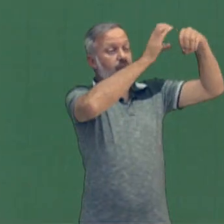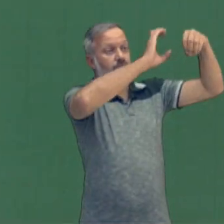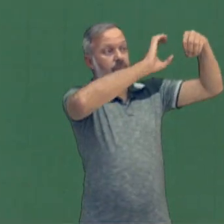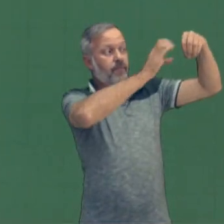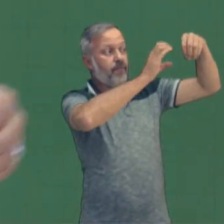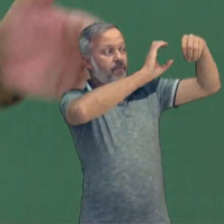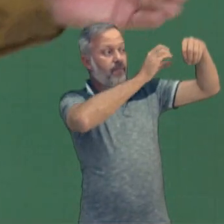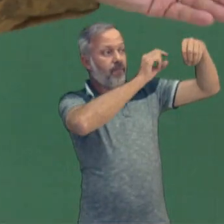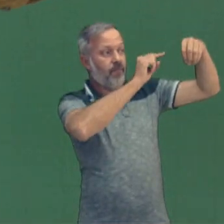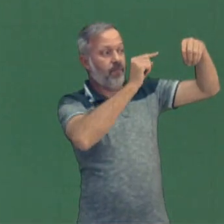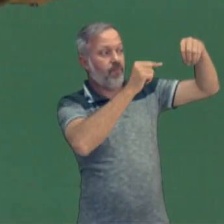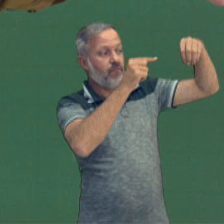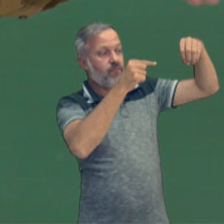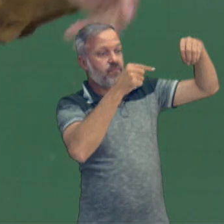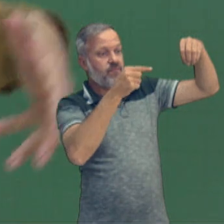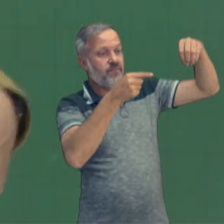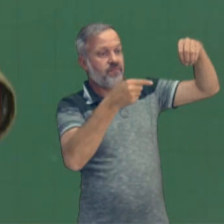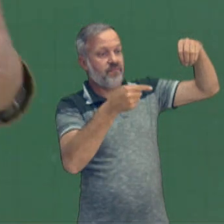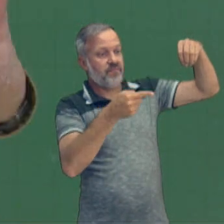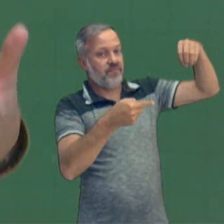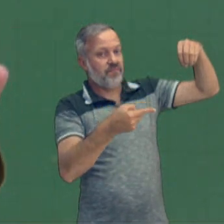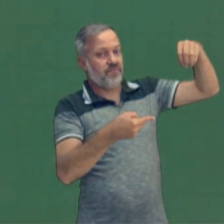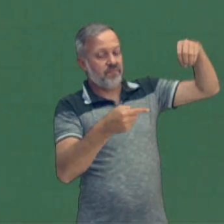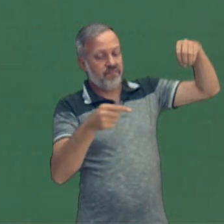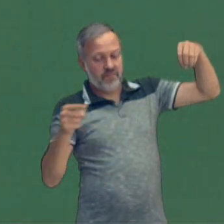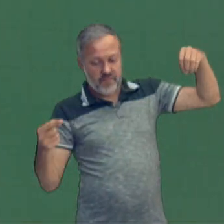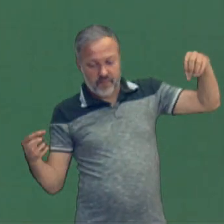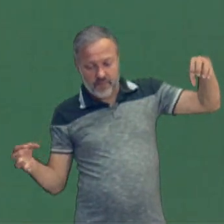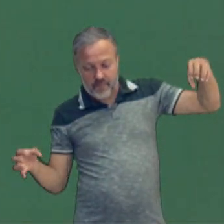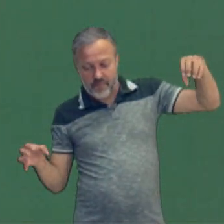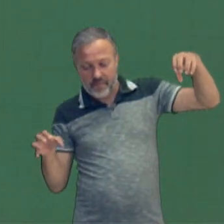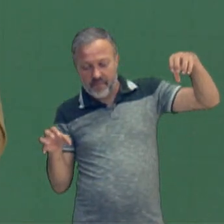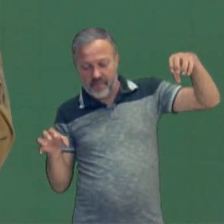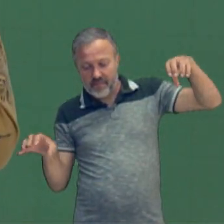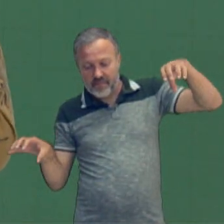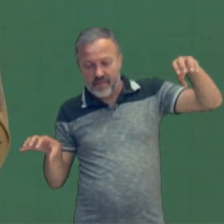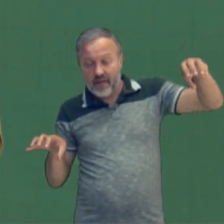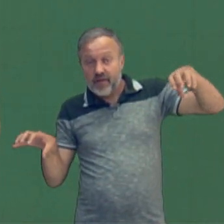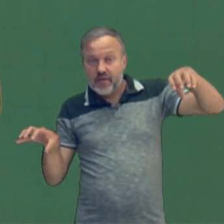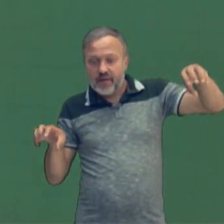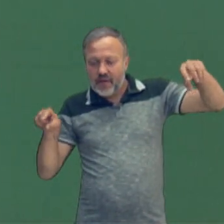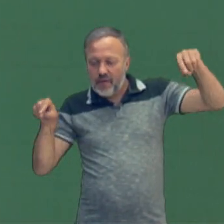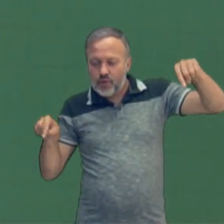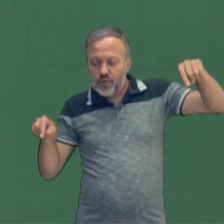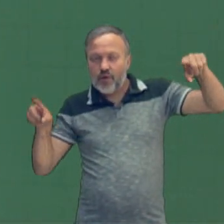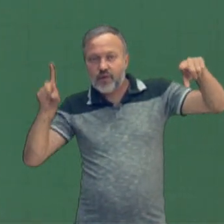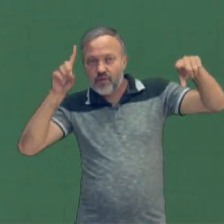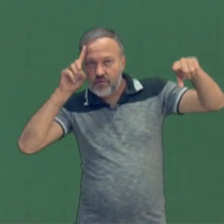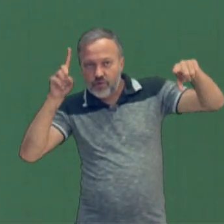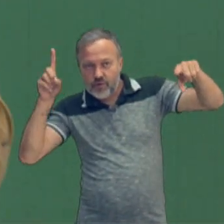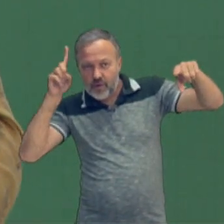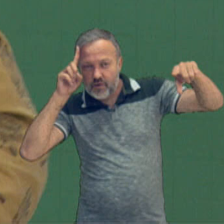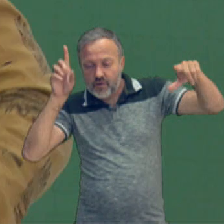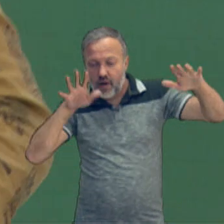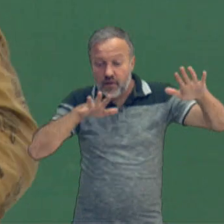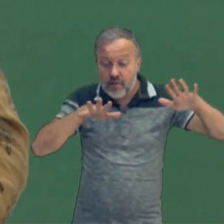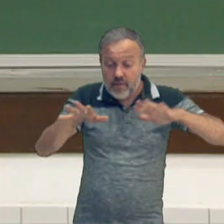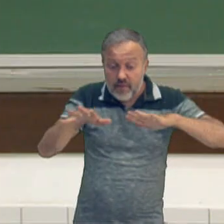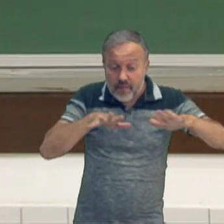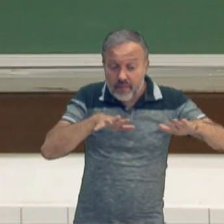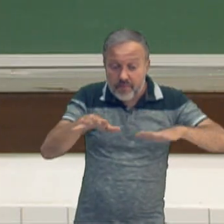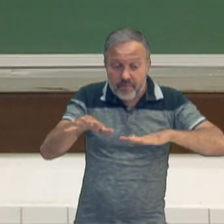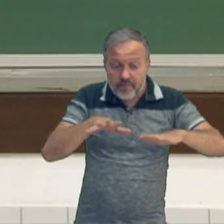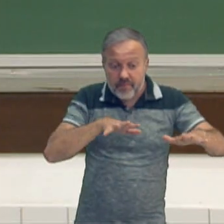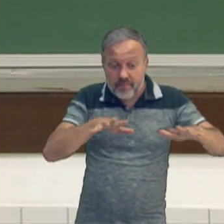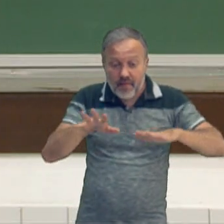Sol Maia, tinha então essa condição de controlar o dia a dia das pessoas, potencializando essa